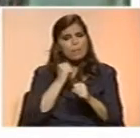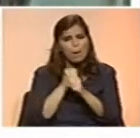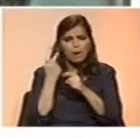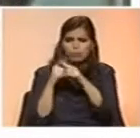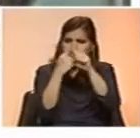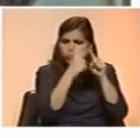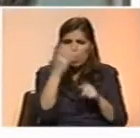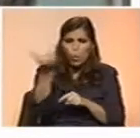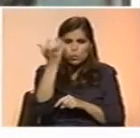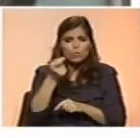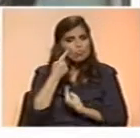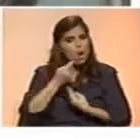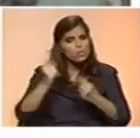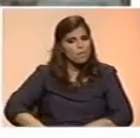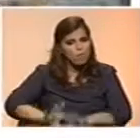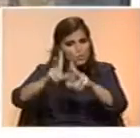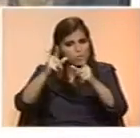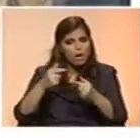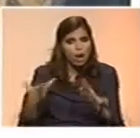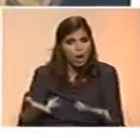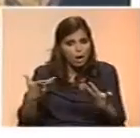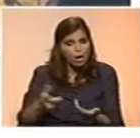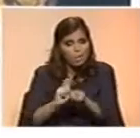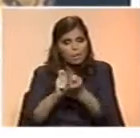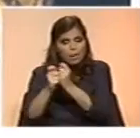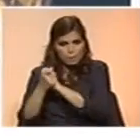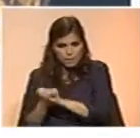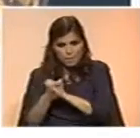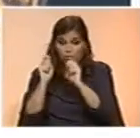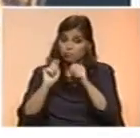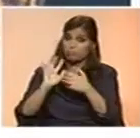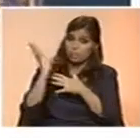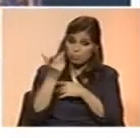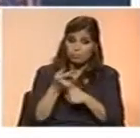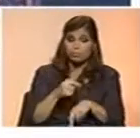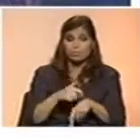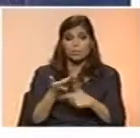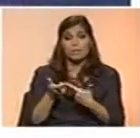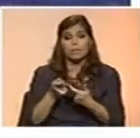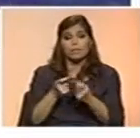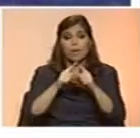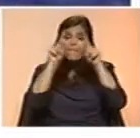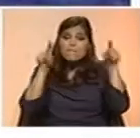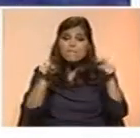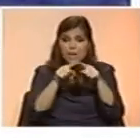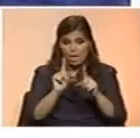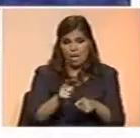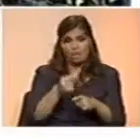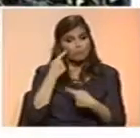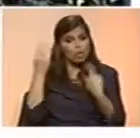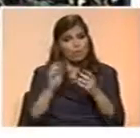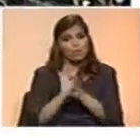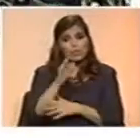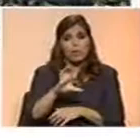culturas em que se mostra a evolução, atualização e adaptação aos tempos desta forma de revestimento. Patente na